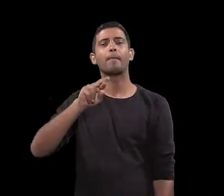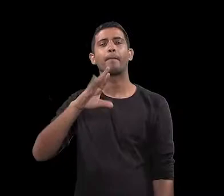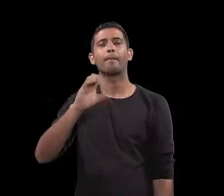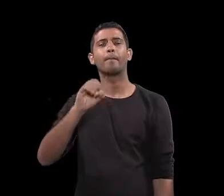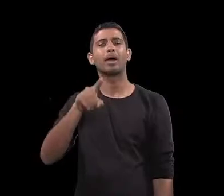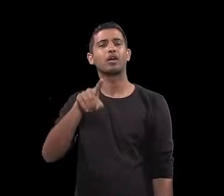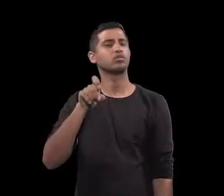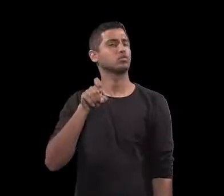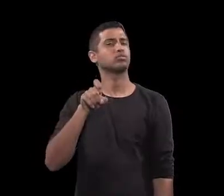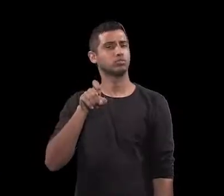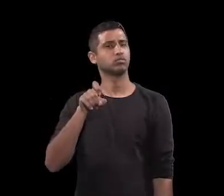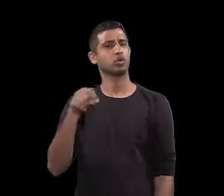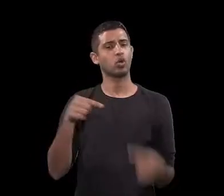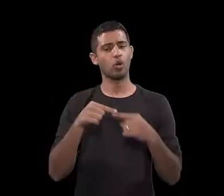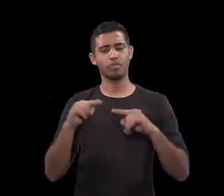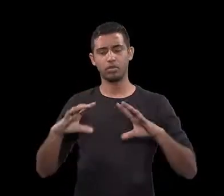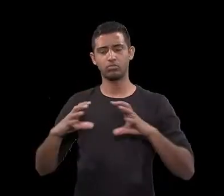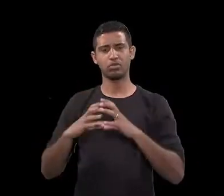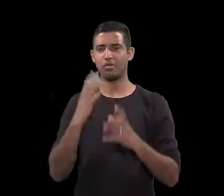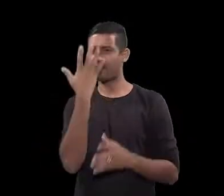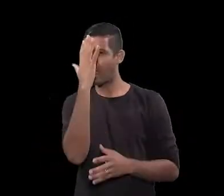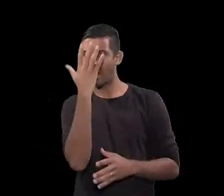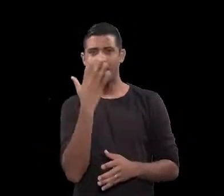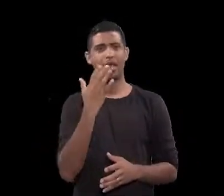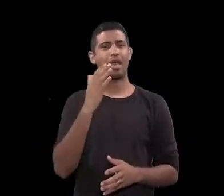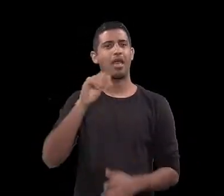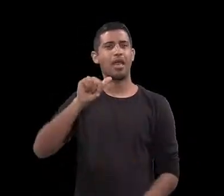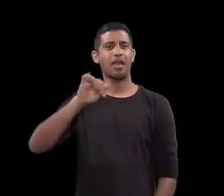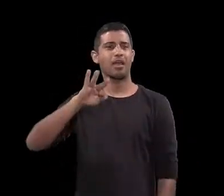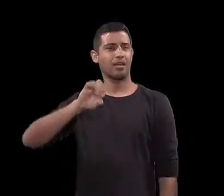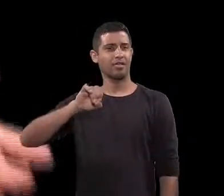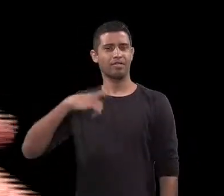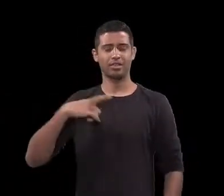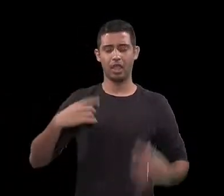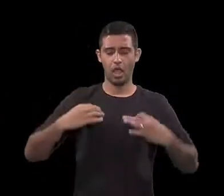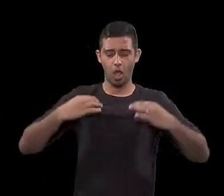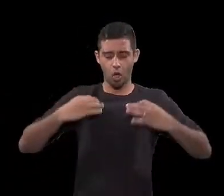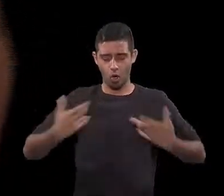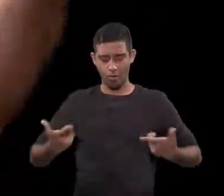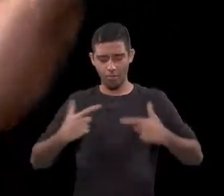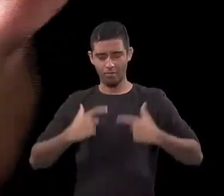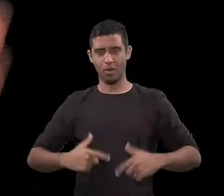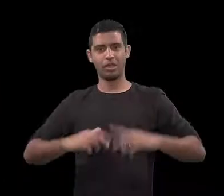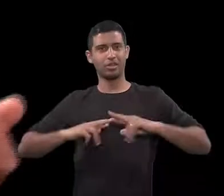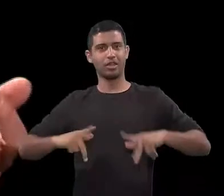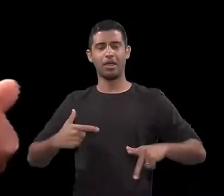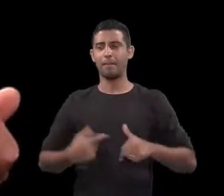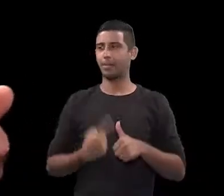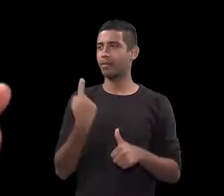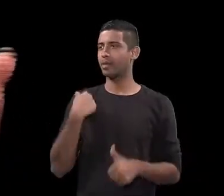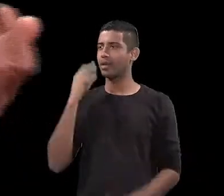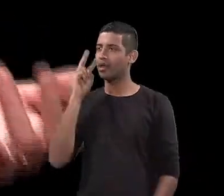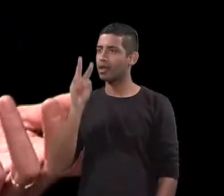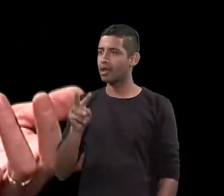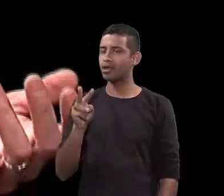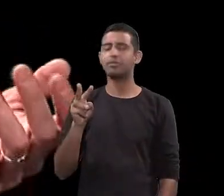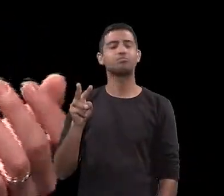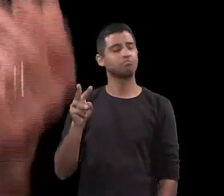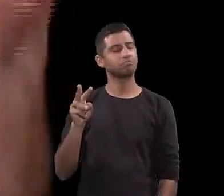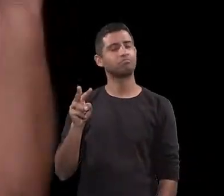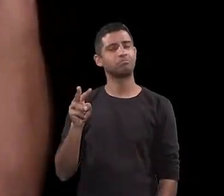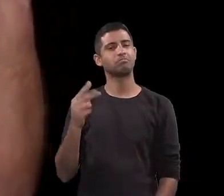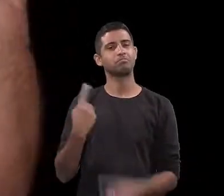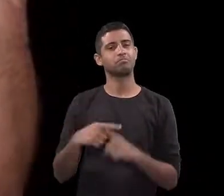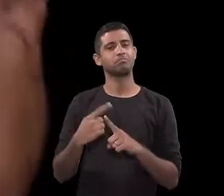Malcolm X, lá, um bloco afro, que tinha camisas e pensei, lá tem a conexão. Aí foi a primeira vez que